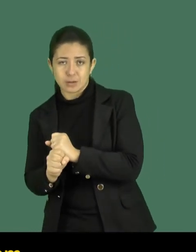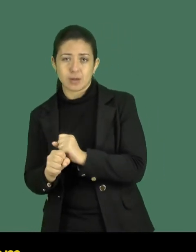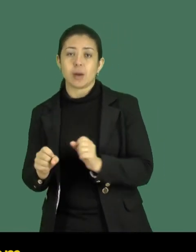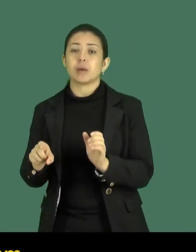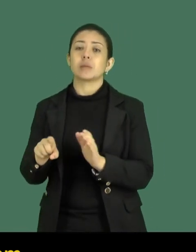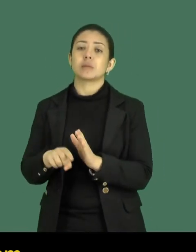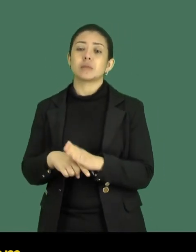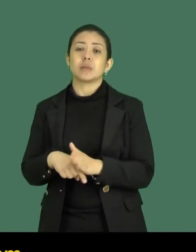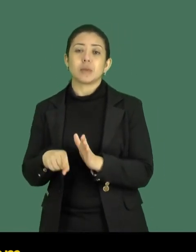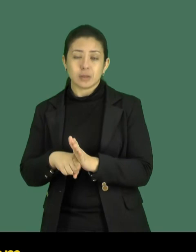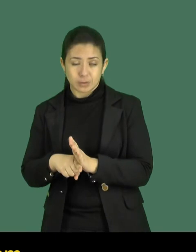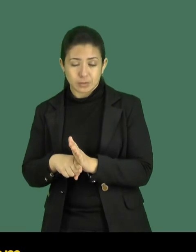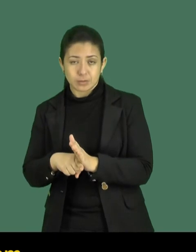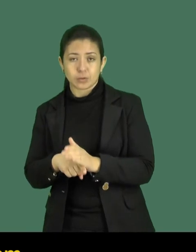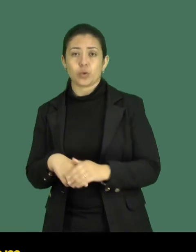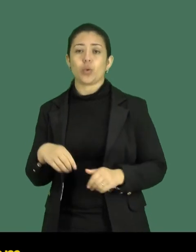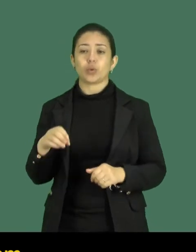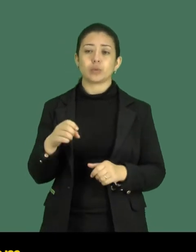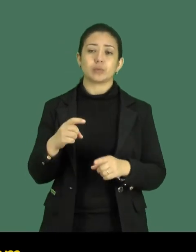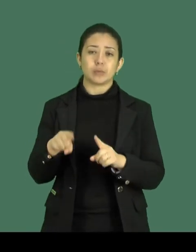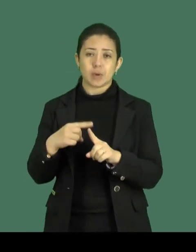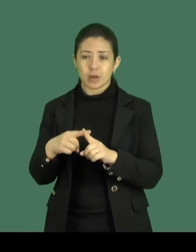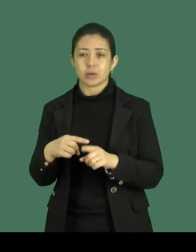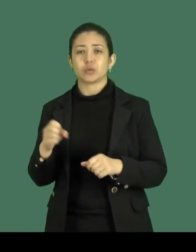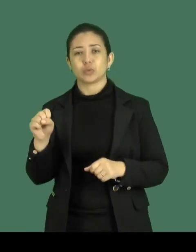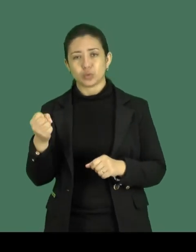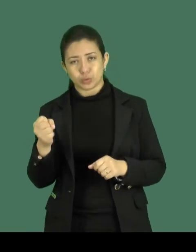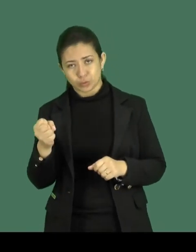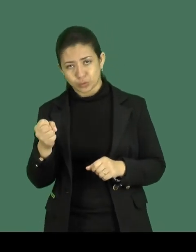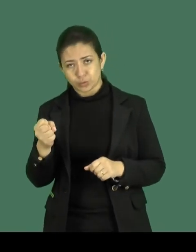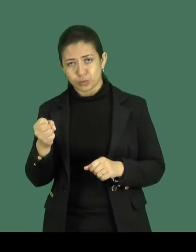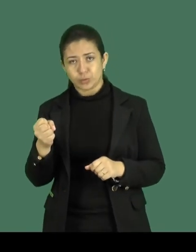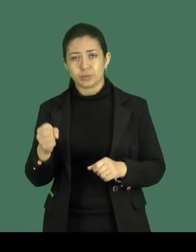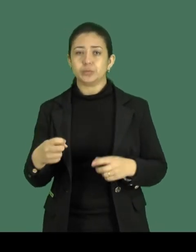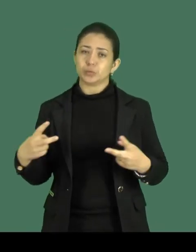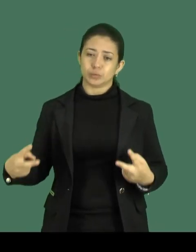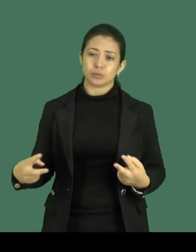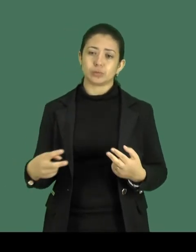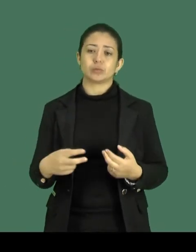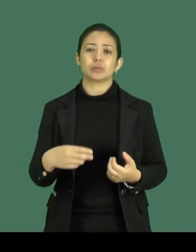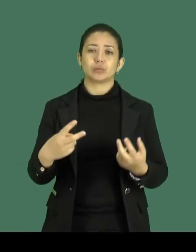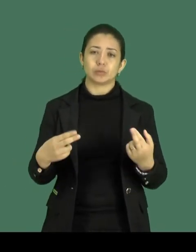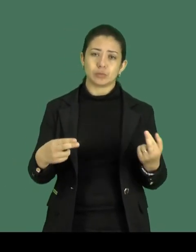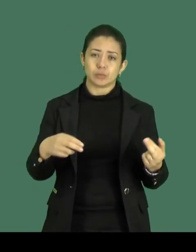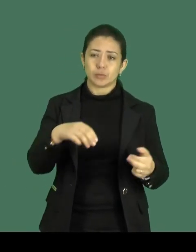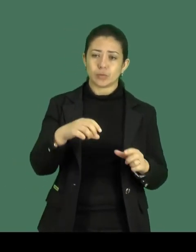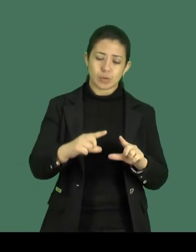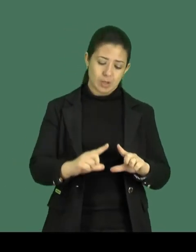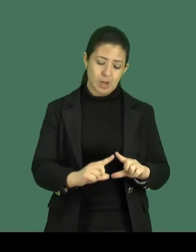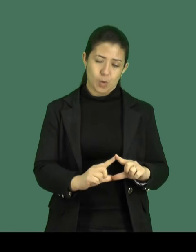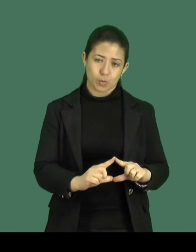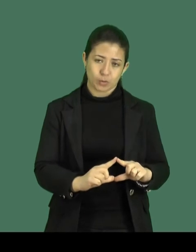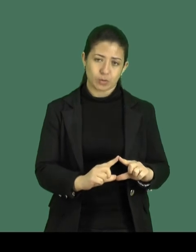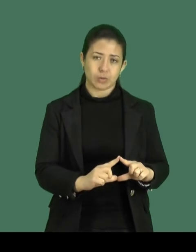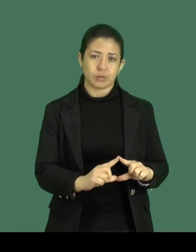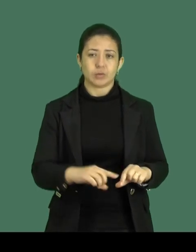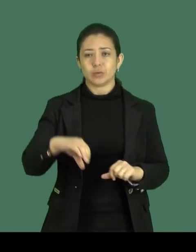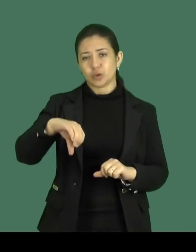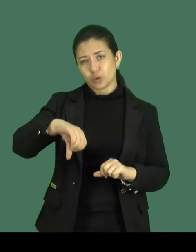vezes 1 vezes 2 dá 8, portanto aqui o nosso delta vale 9,